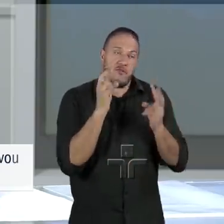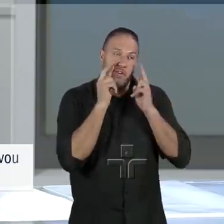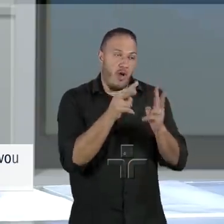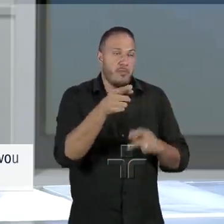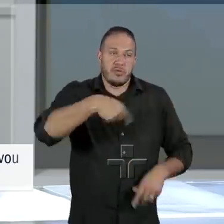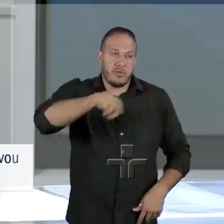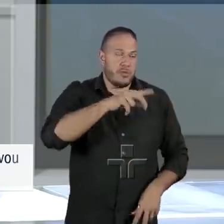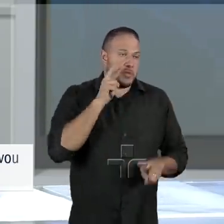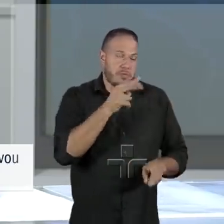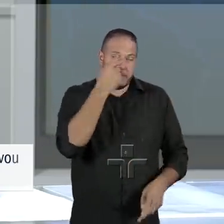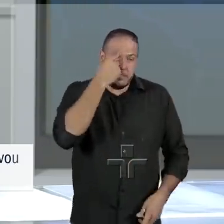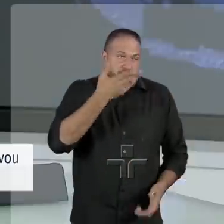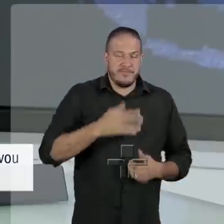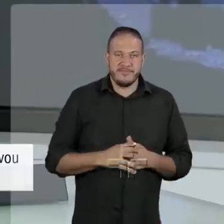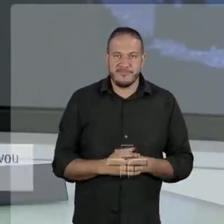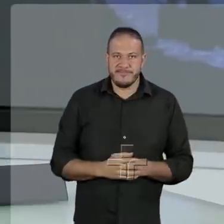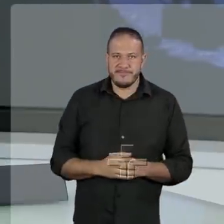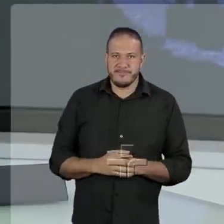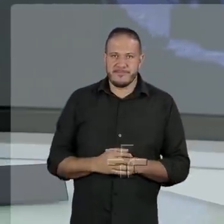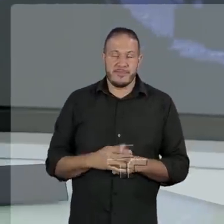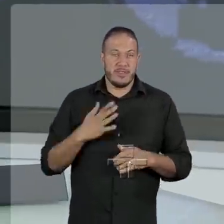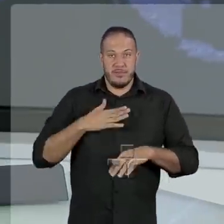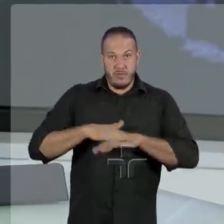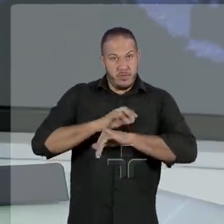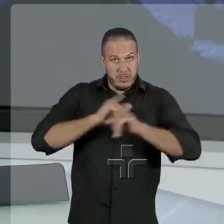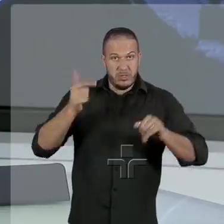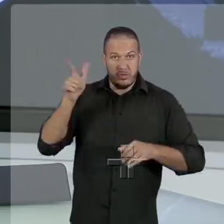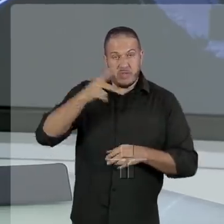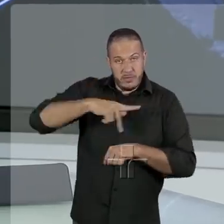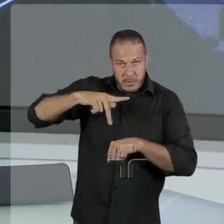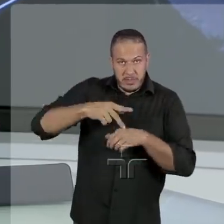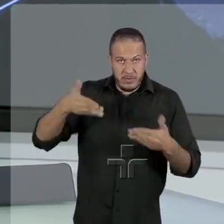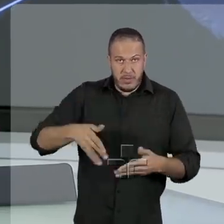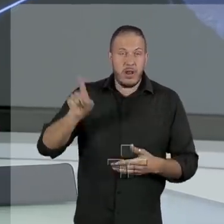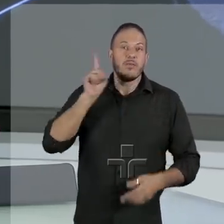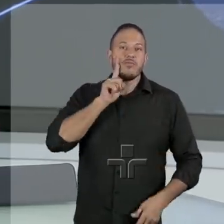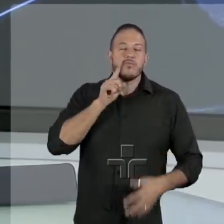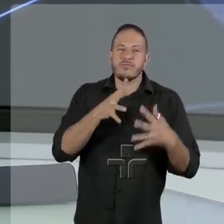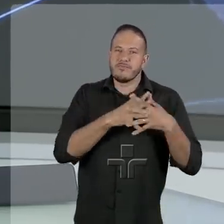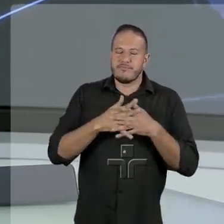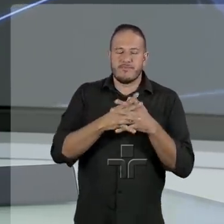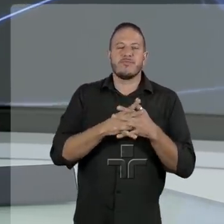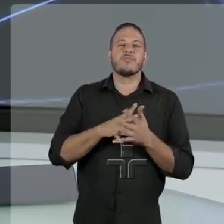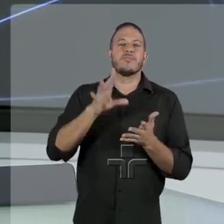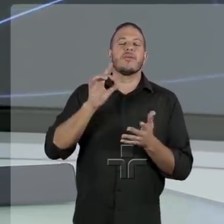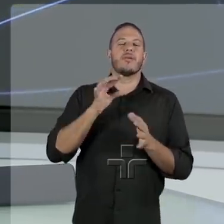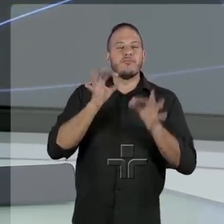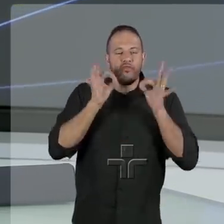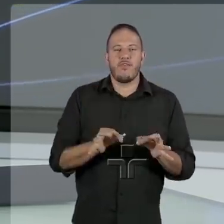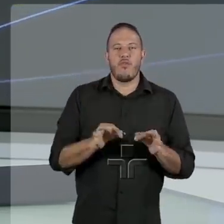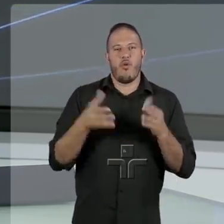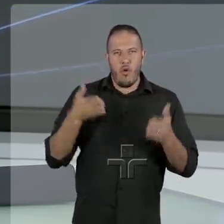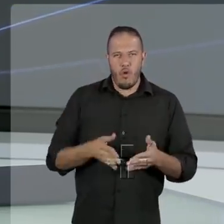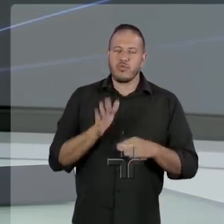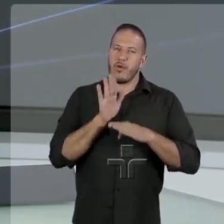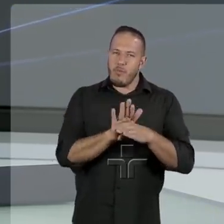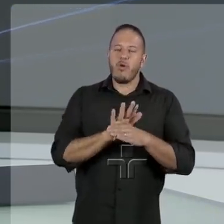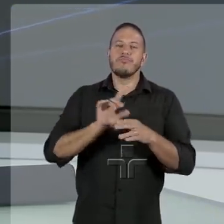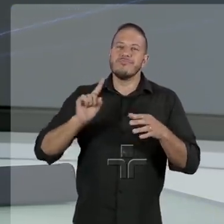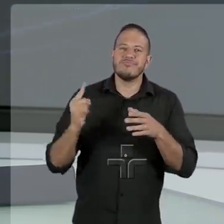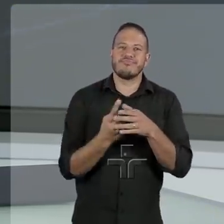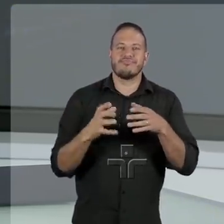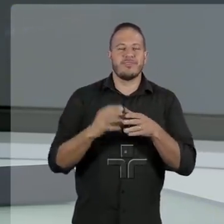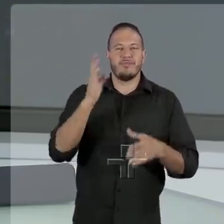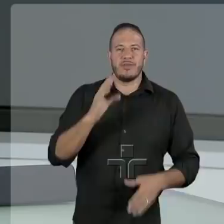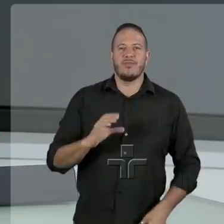todos nós estamos dando. Notícias internacionais agora. Os Estados Unidos confirmaram hoje o apoio à entrada do Brasil na